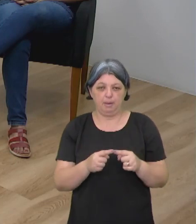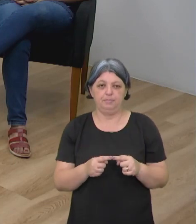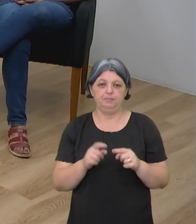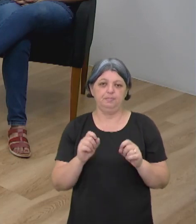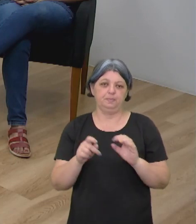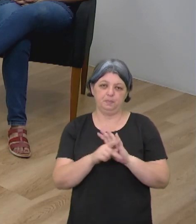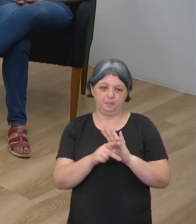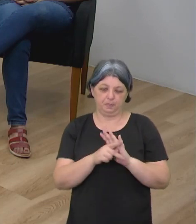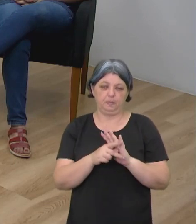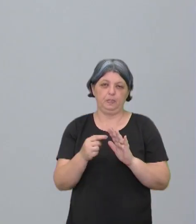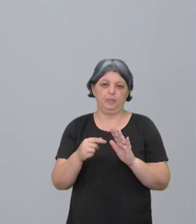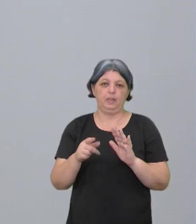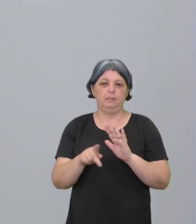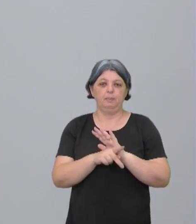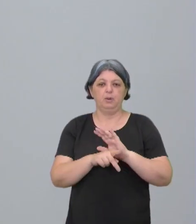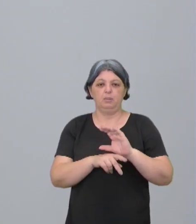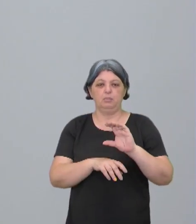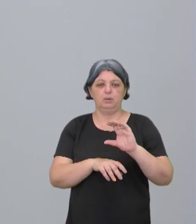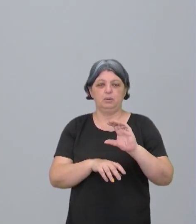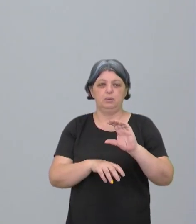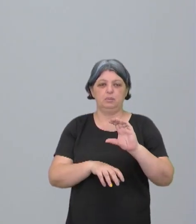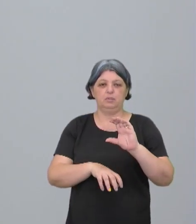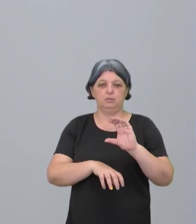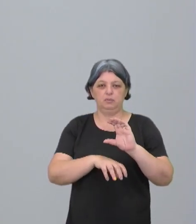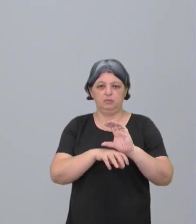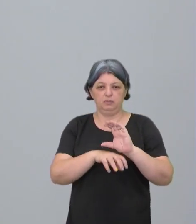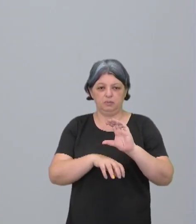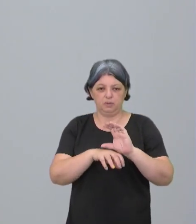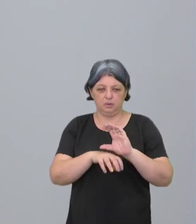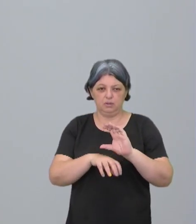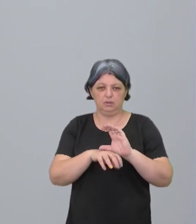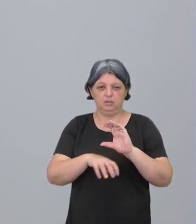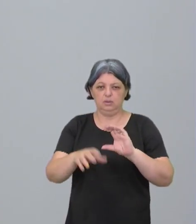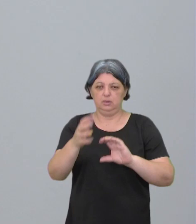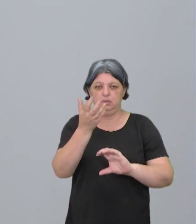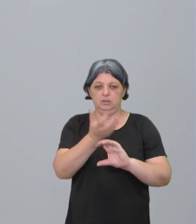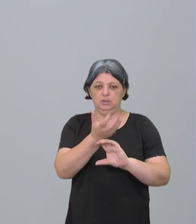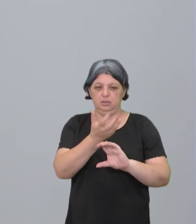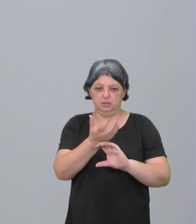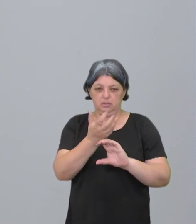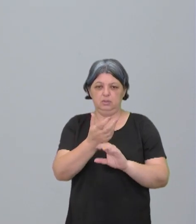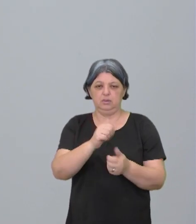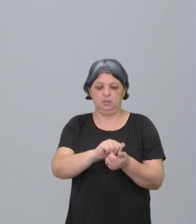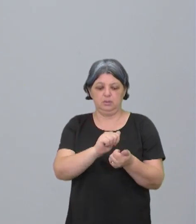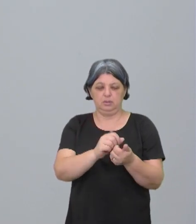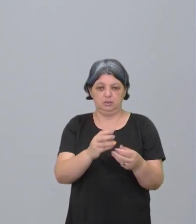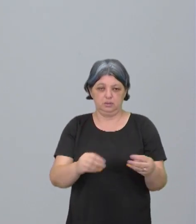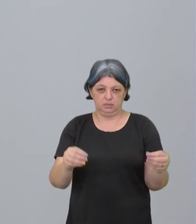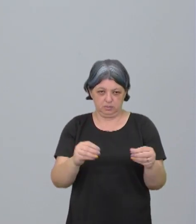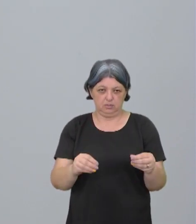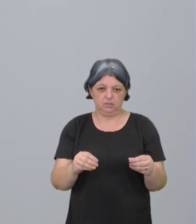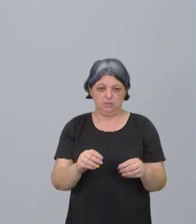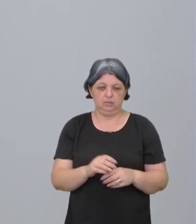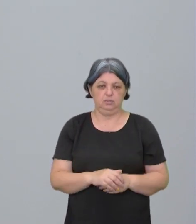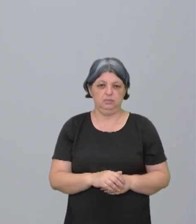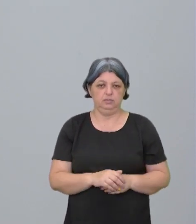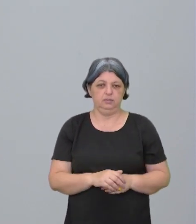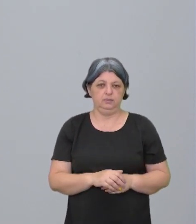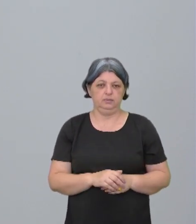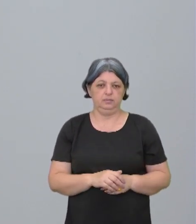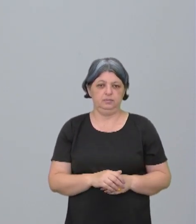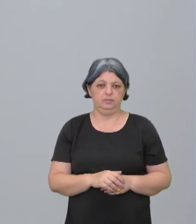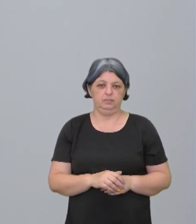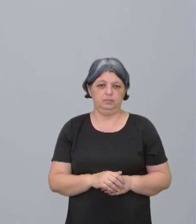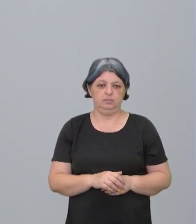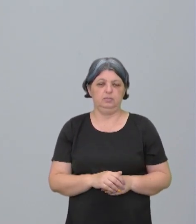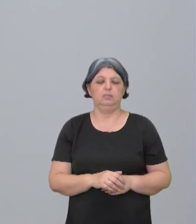componente lá de fauna e qualidade do solo acaba conversando com esse de estudo e conservação do solo, que a gente fala, né, também